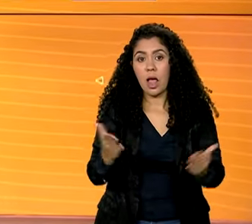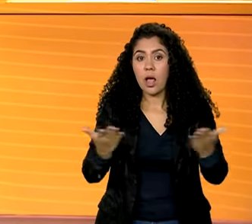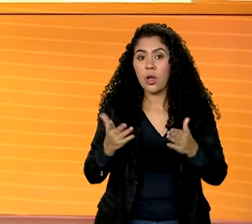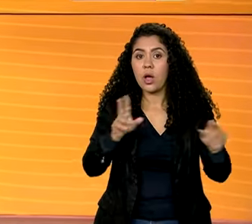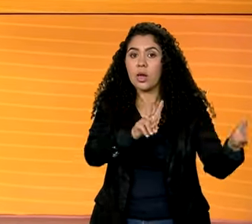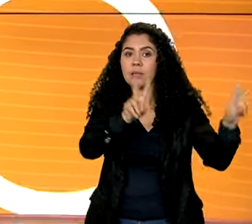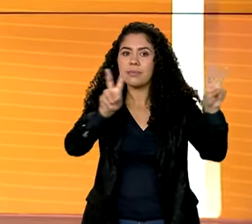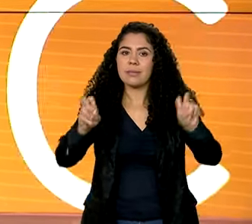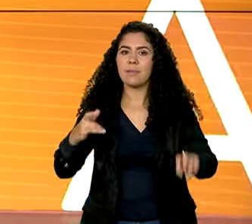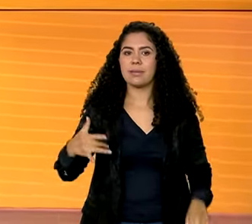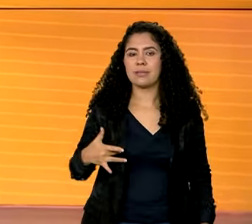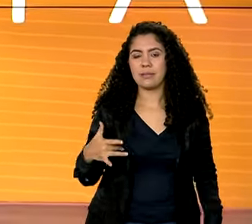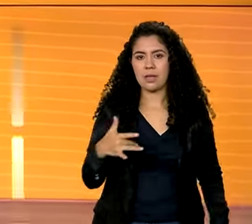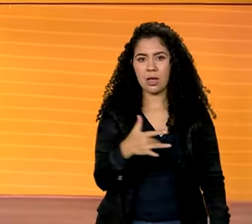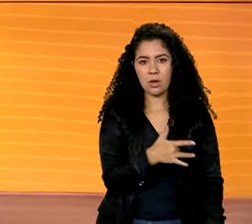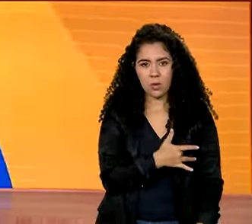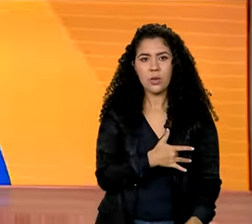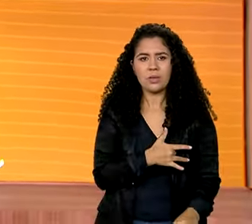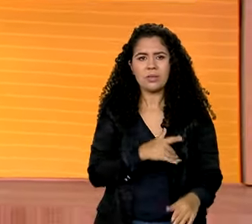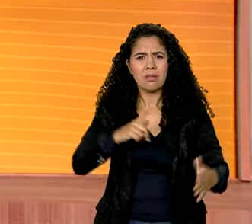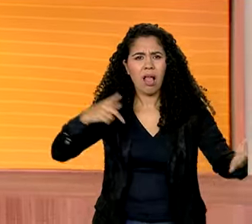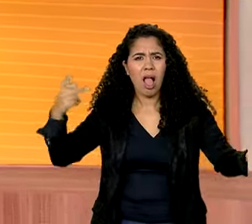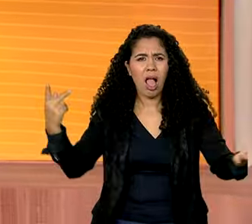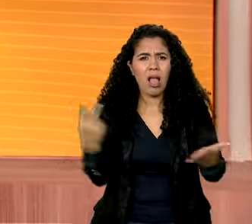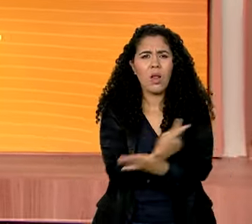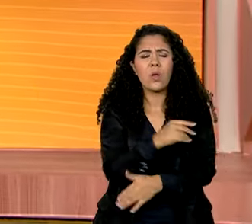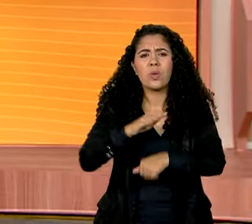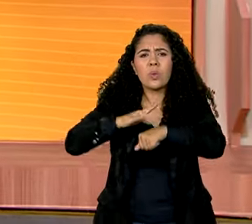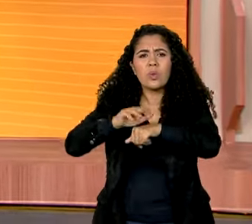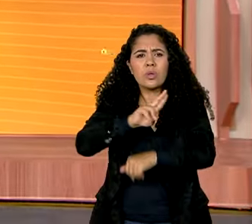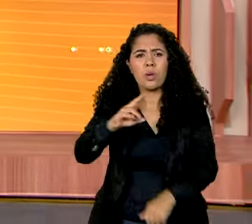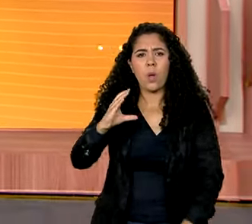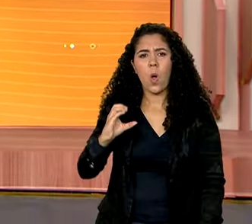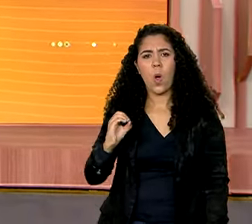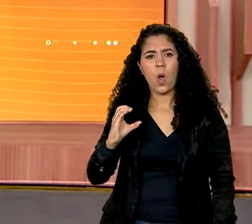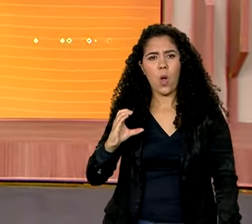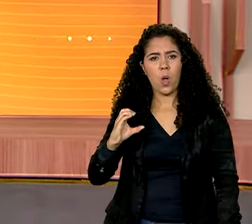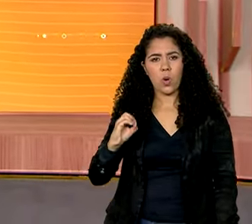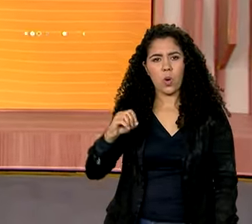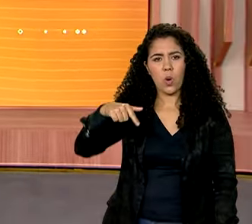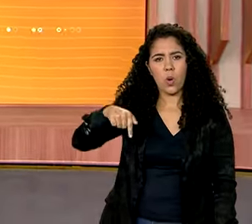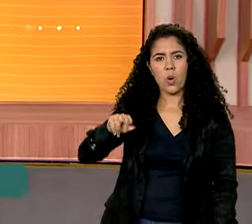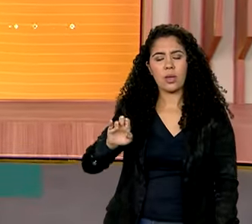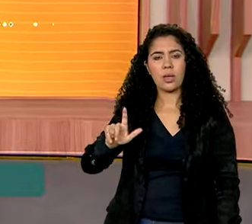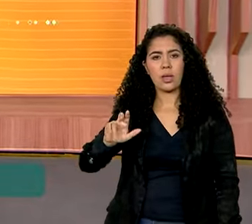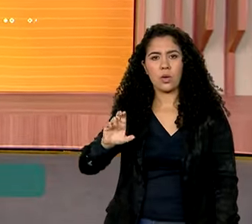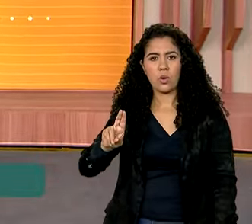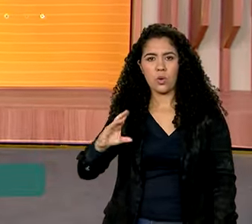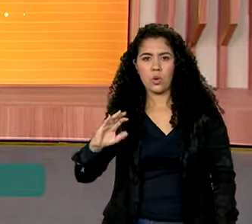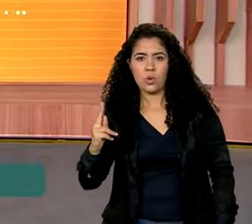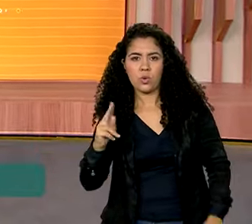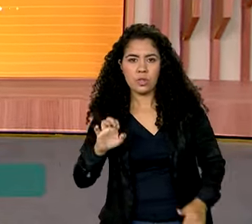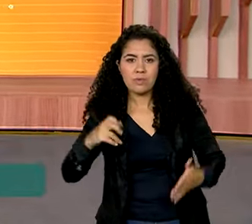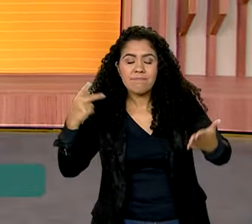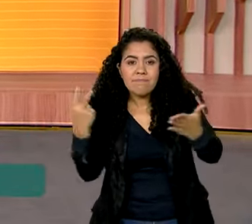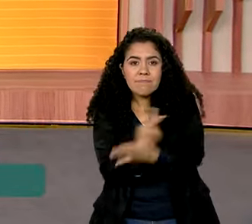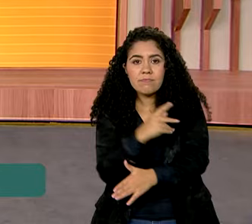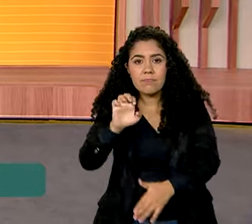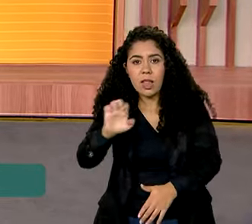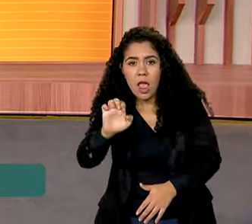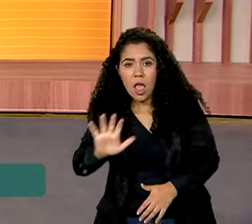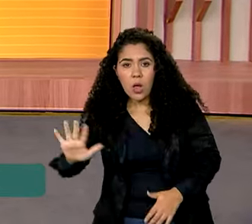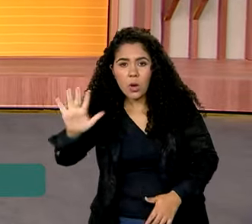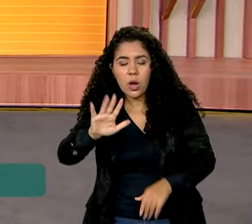é saúde. Episódios de surtos de coqueluche registrados na Europa e na Ásia reforçam a importância